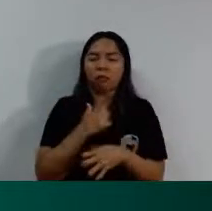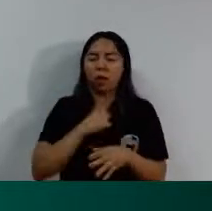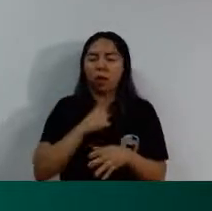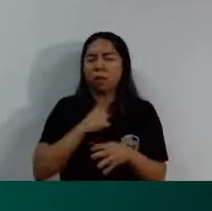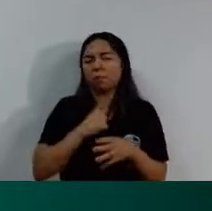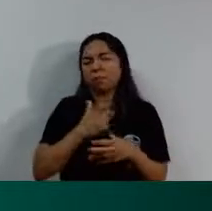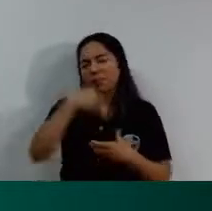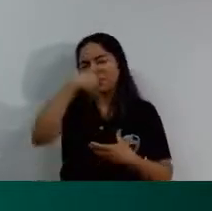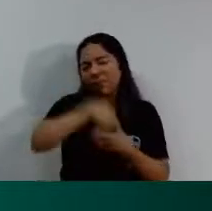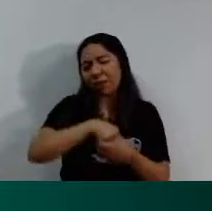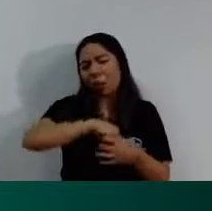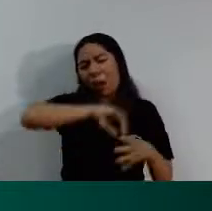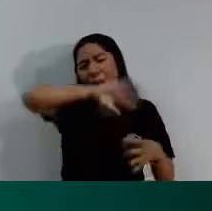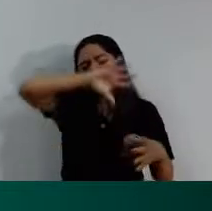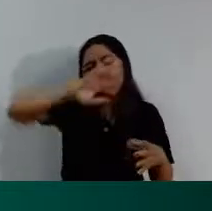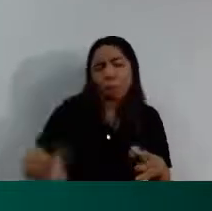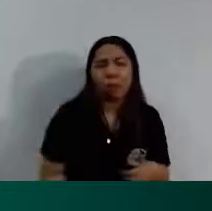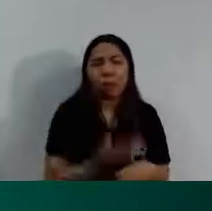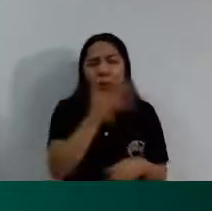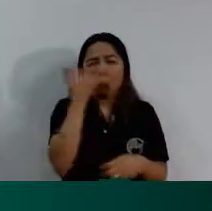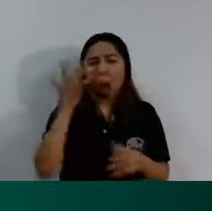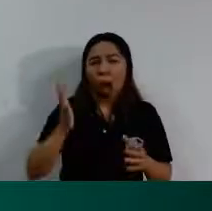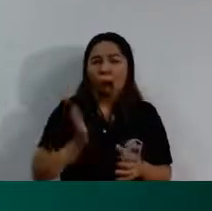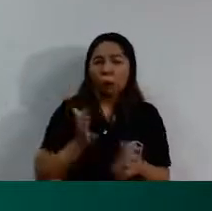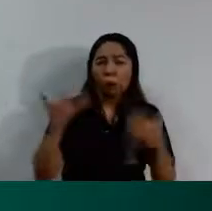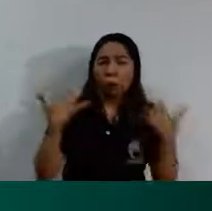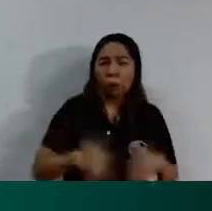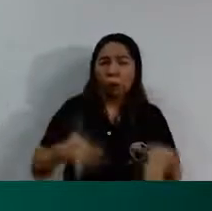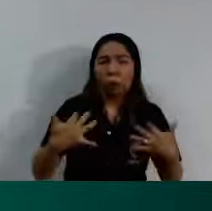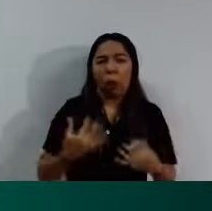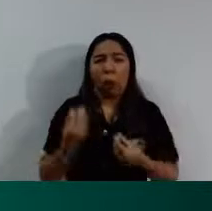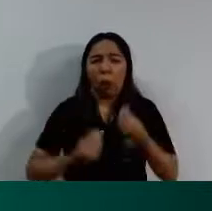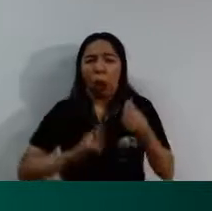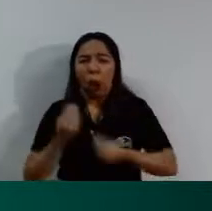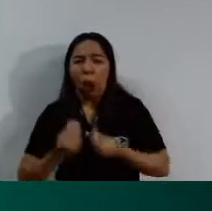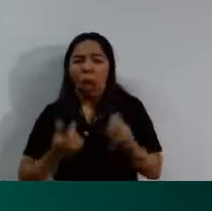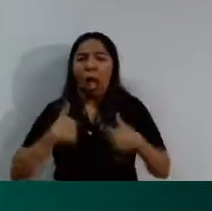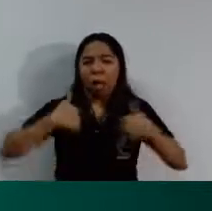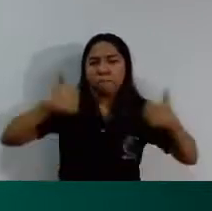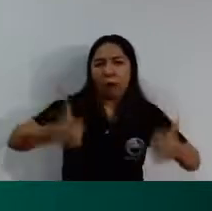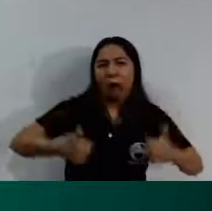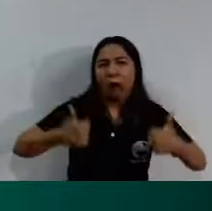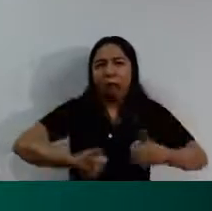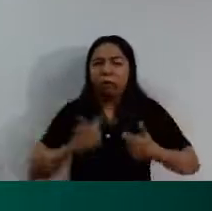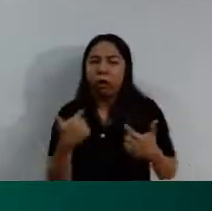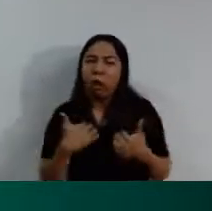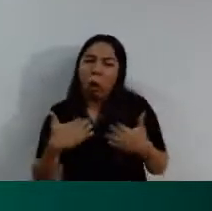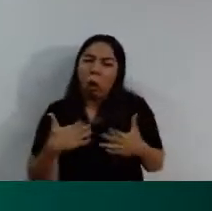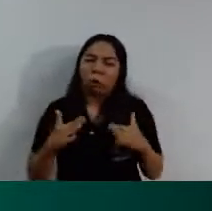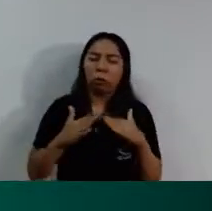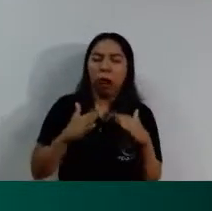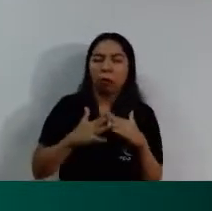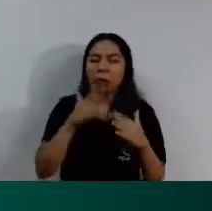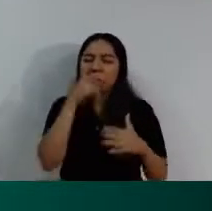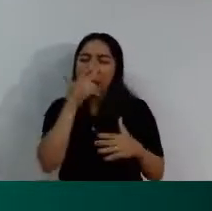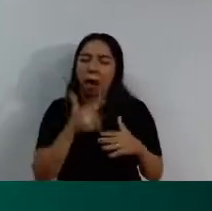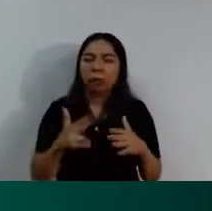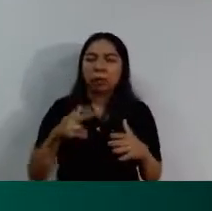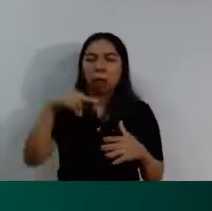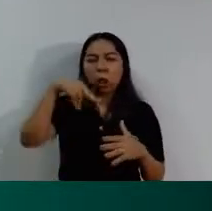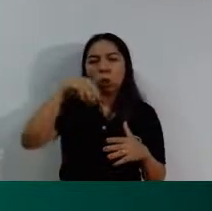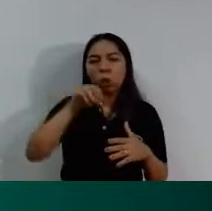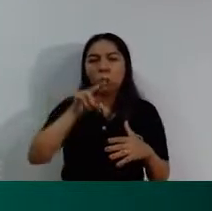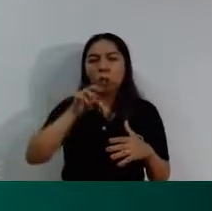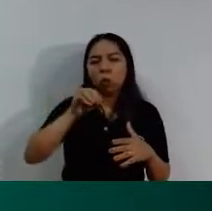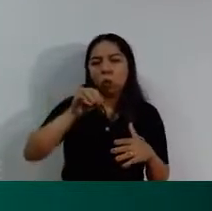tem bilionários tem mais bilionário que a Noruega então você pode ser cara mas eu moro no canto que é igual a Noruega tem bilionários aí